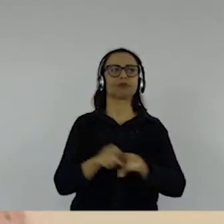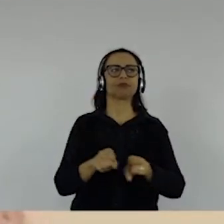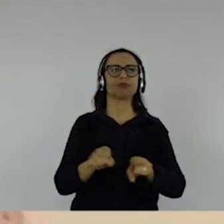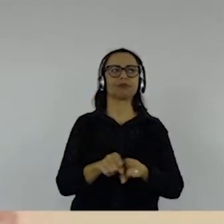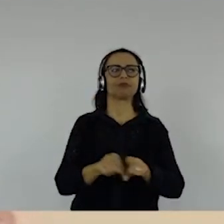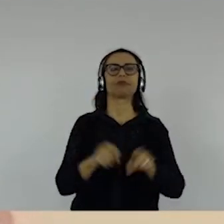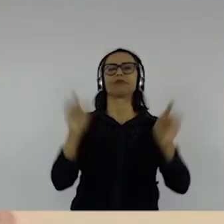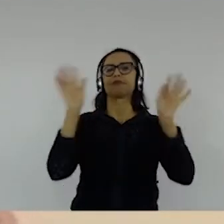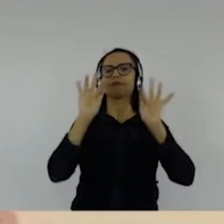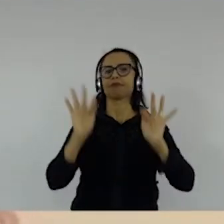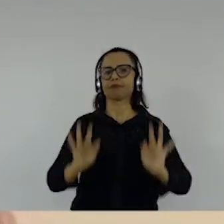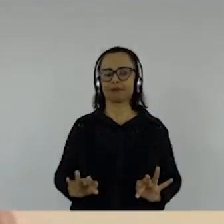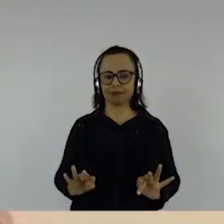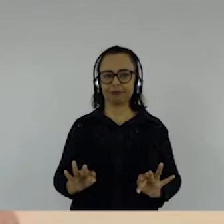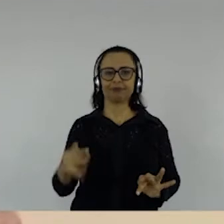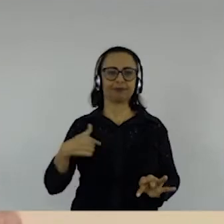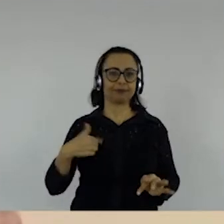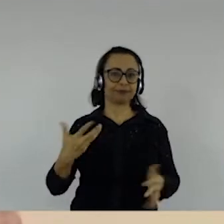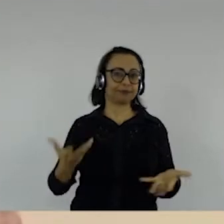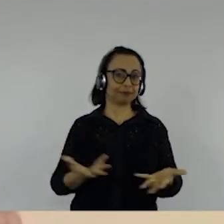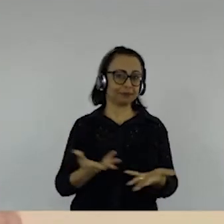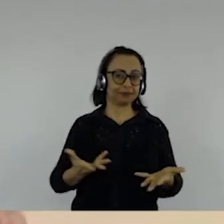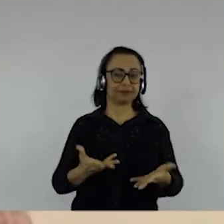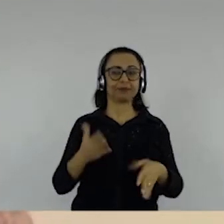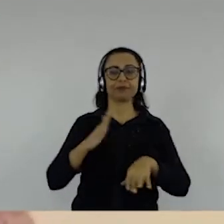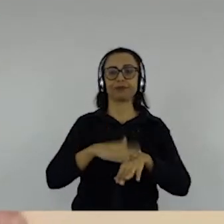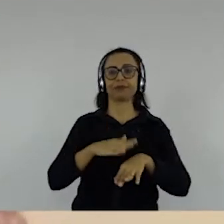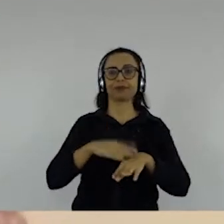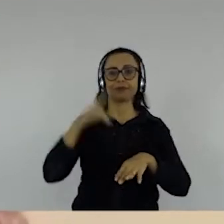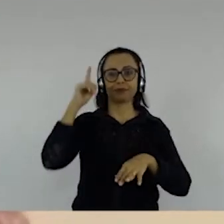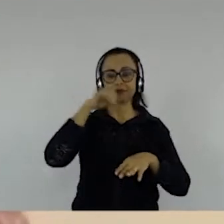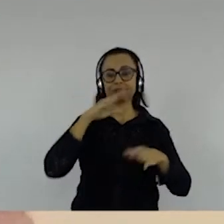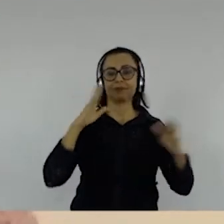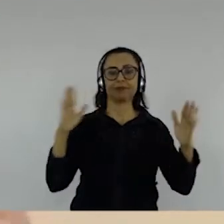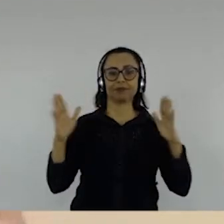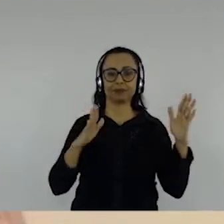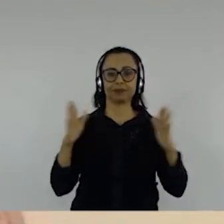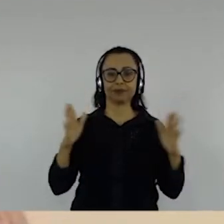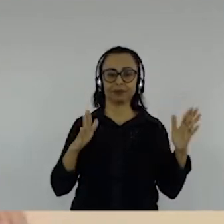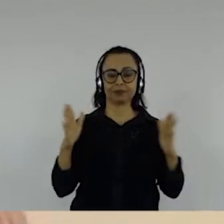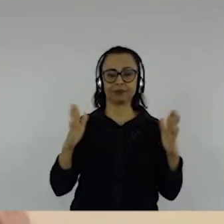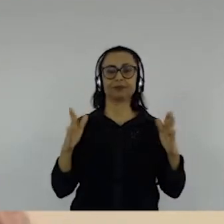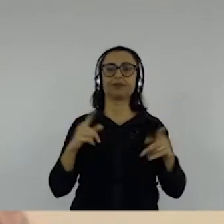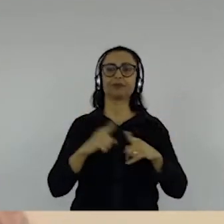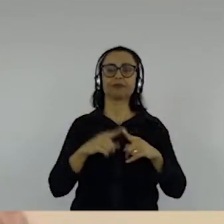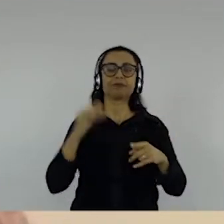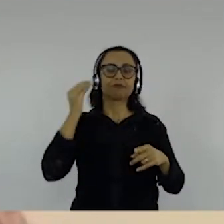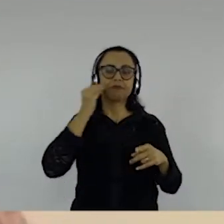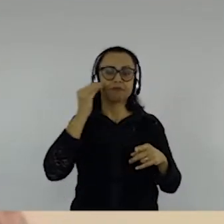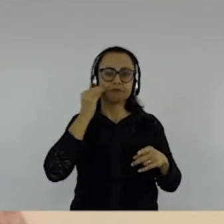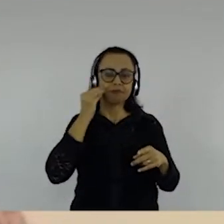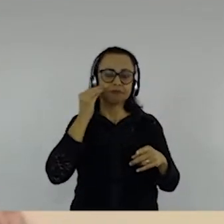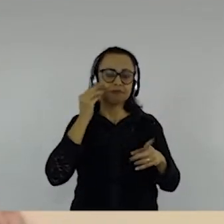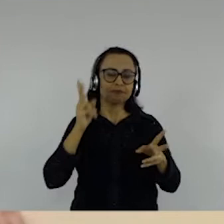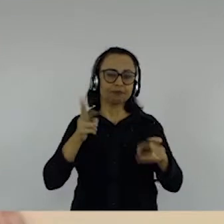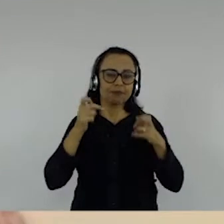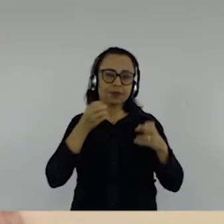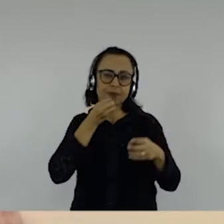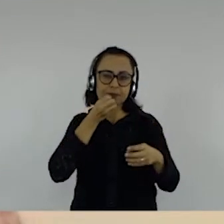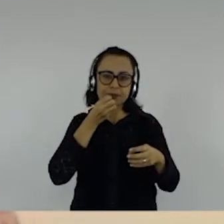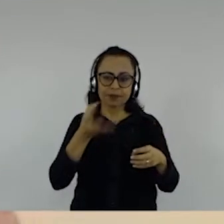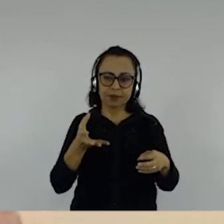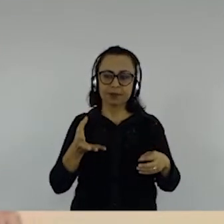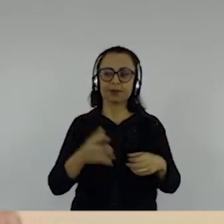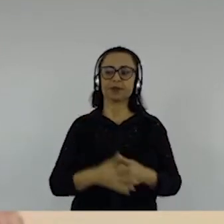grande felicidade aproveitarmos um momento tão difícil como esse, para mesmo assim tentar extrair algo bom dele,